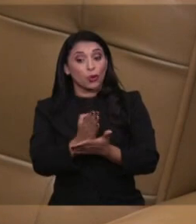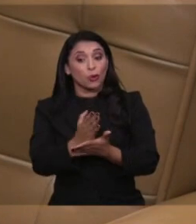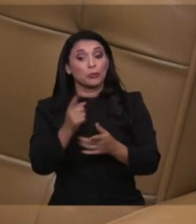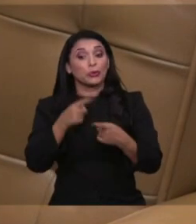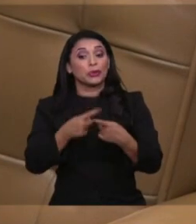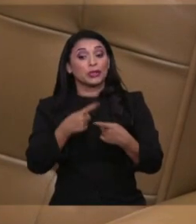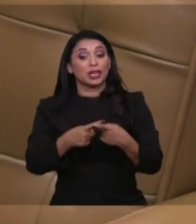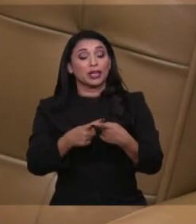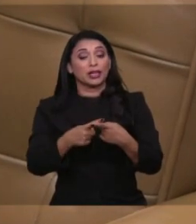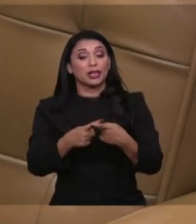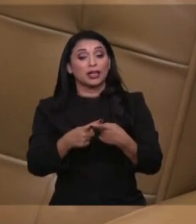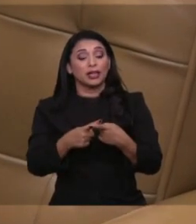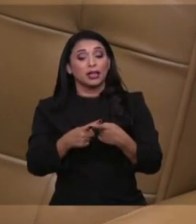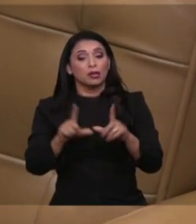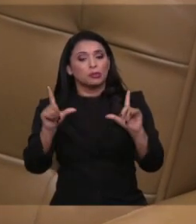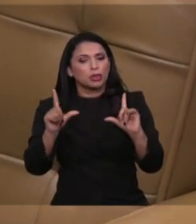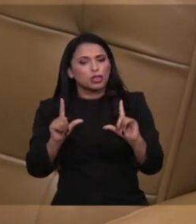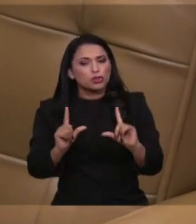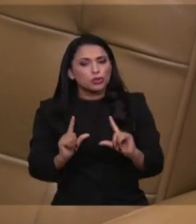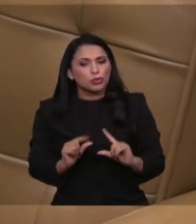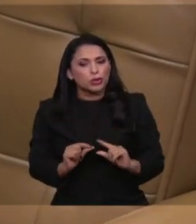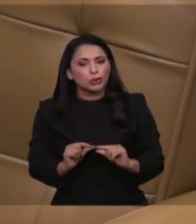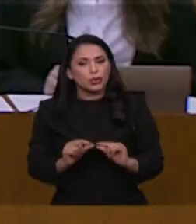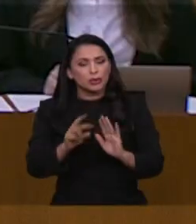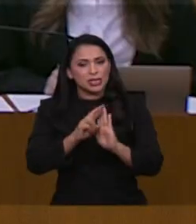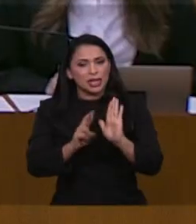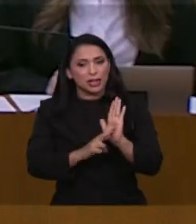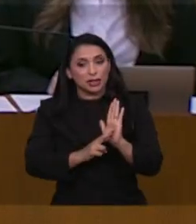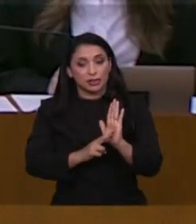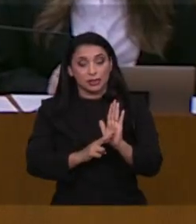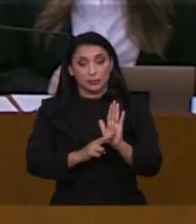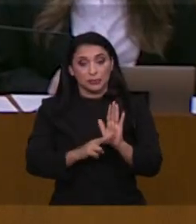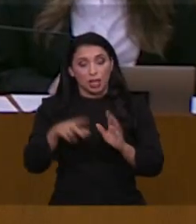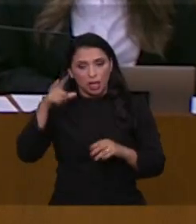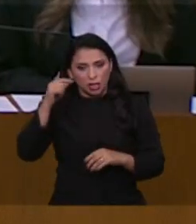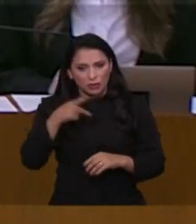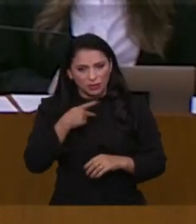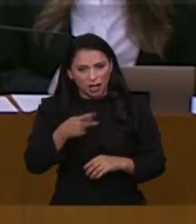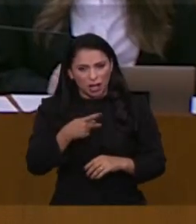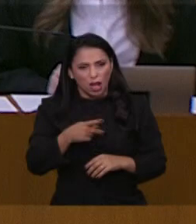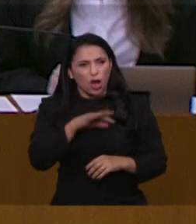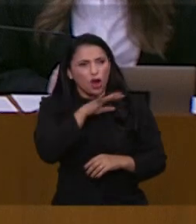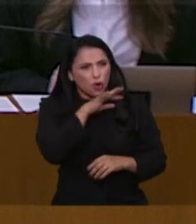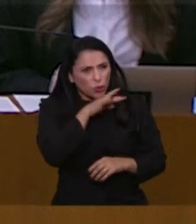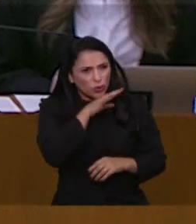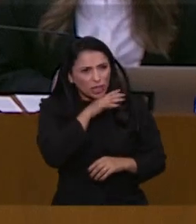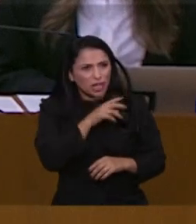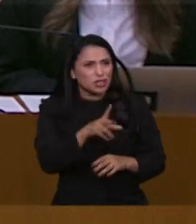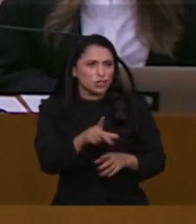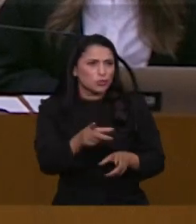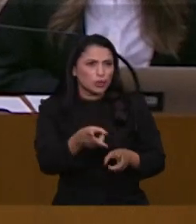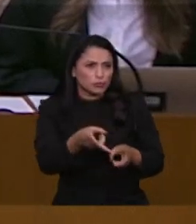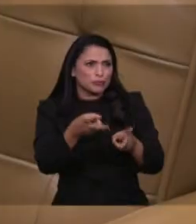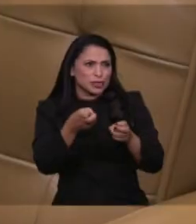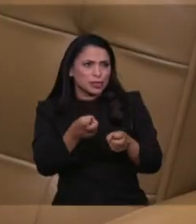redução... É a prova de que, em quase tudo na vida, mesmo do ruim, se pode extrair alguma consequência boa.